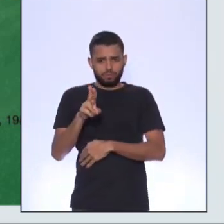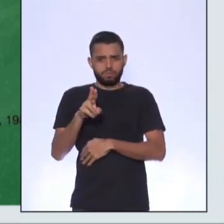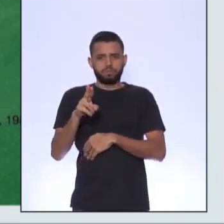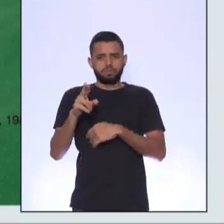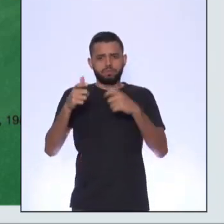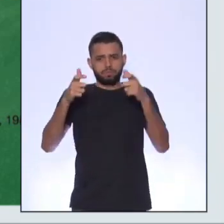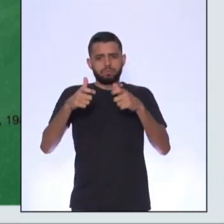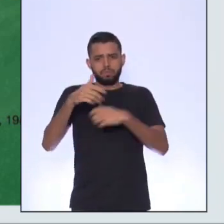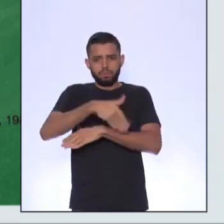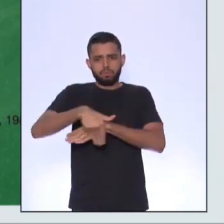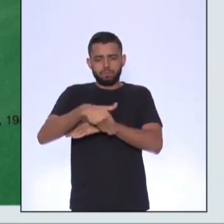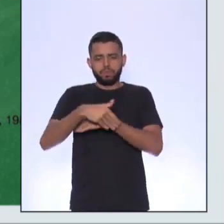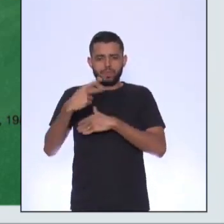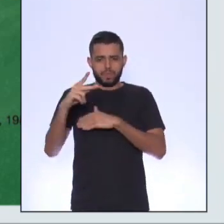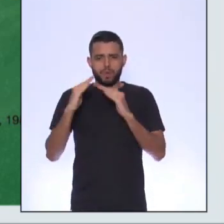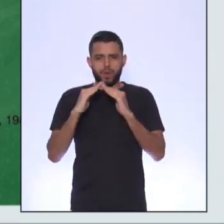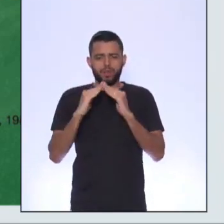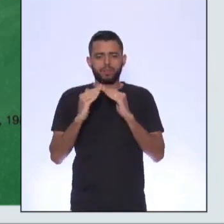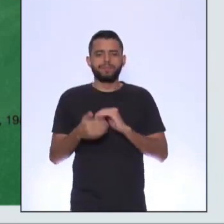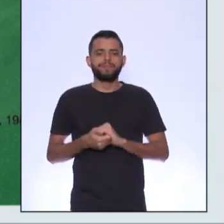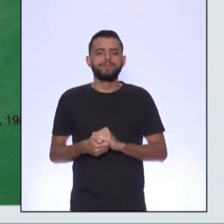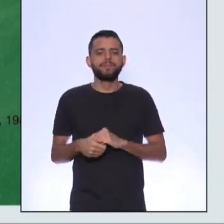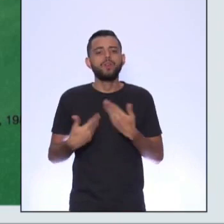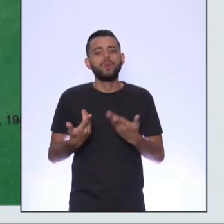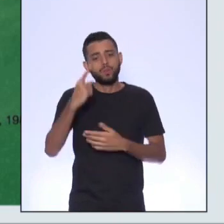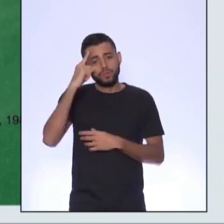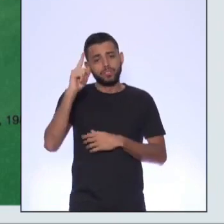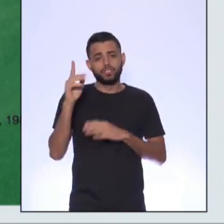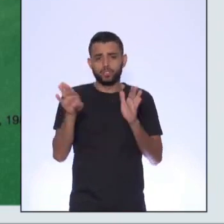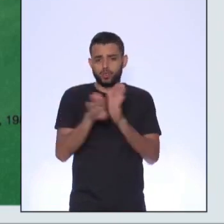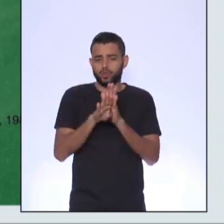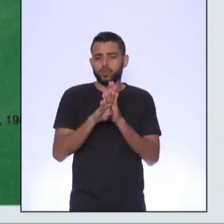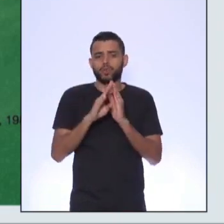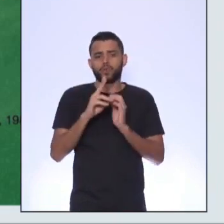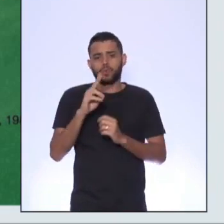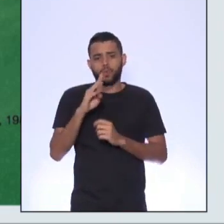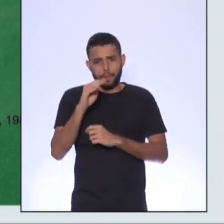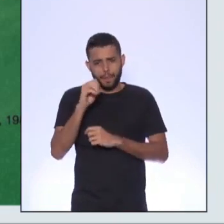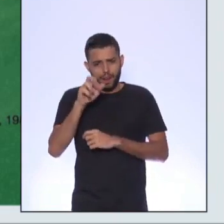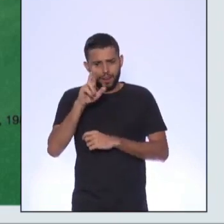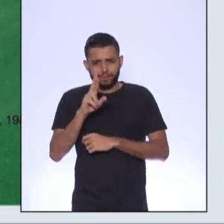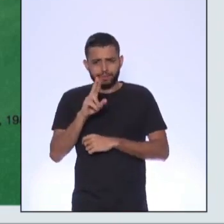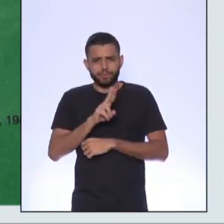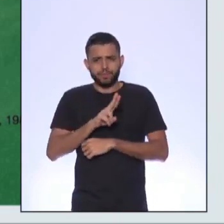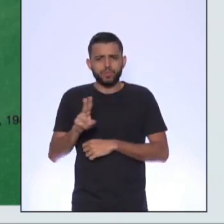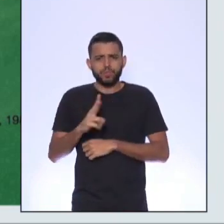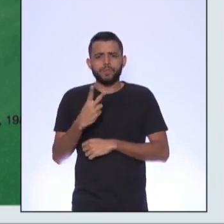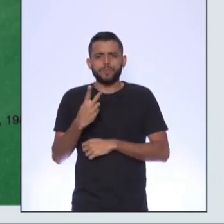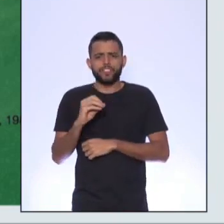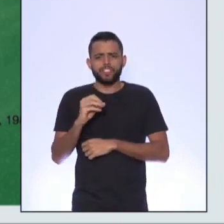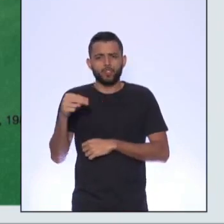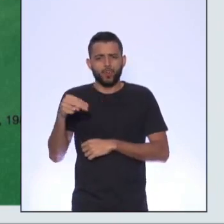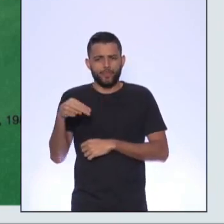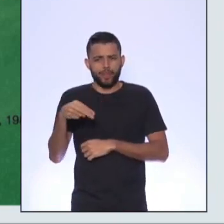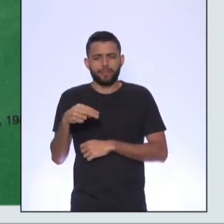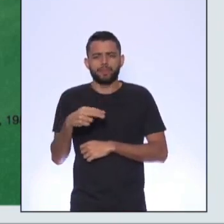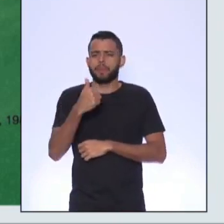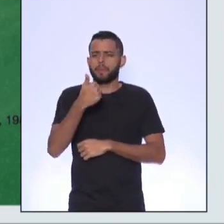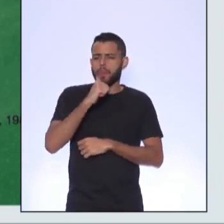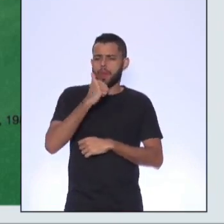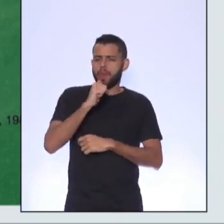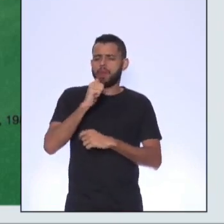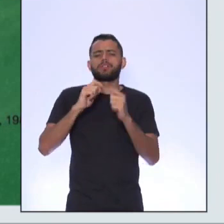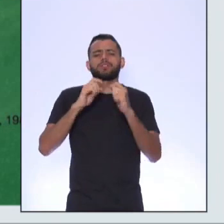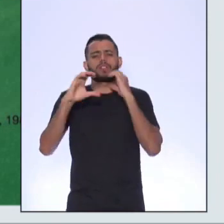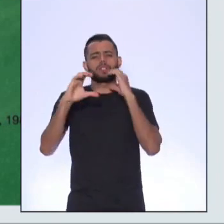número. E aí, assim, uma noite ele chegou no bar 20 de novembro, dá o nome do bar, né? Bebeu, cantou, dançou,